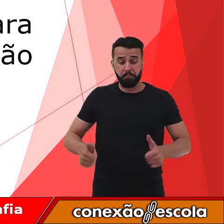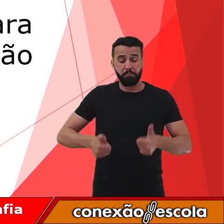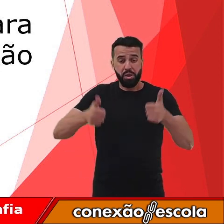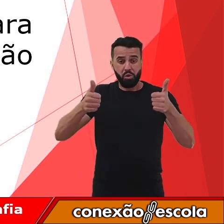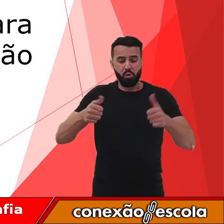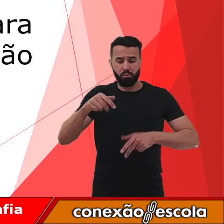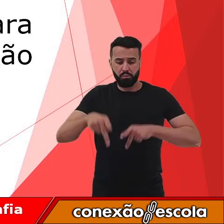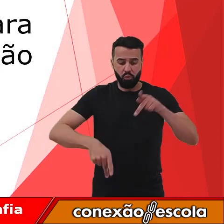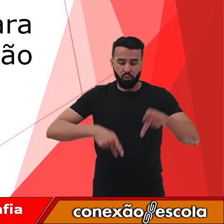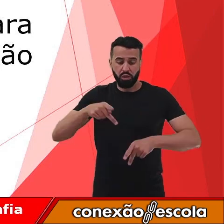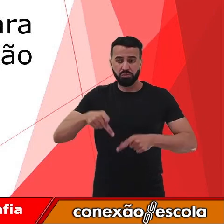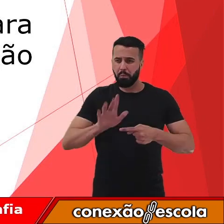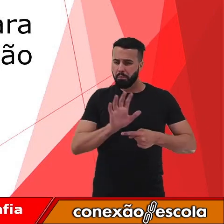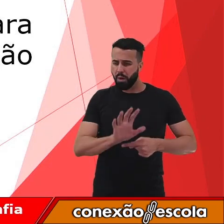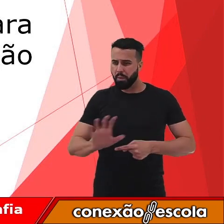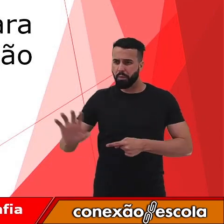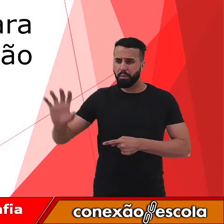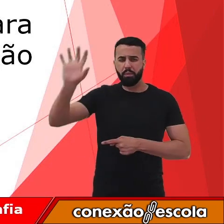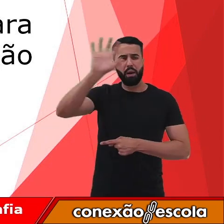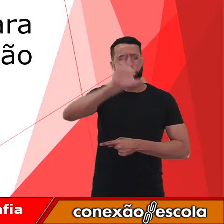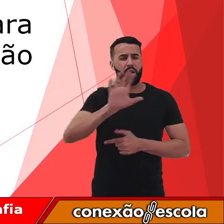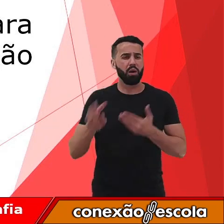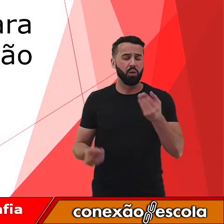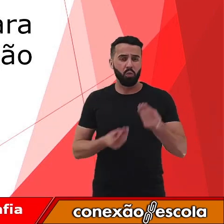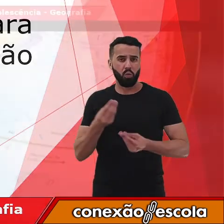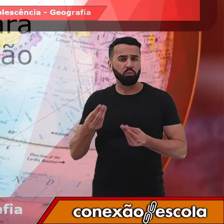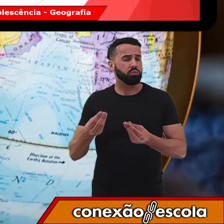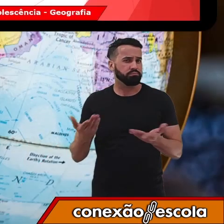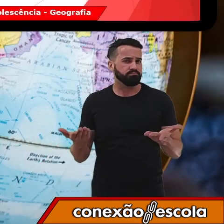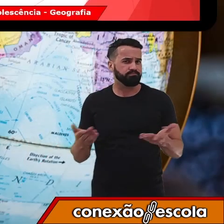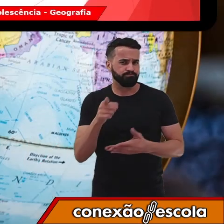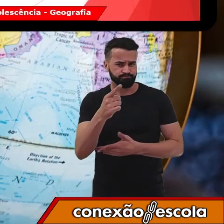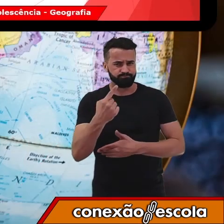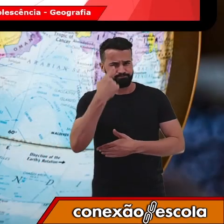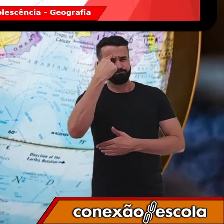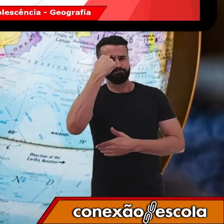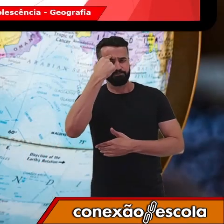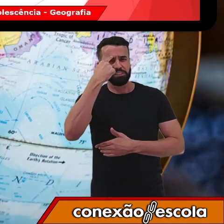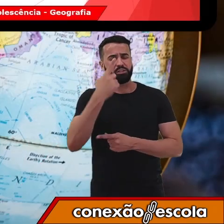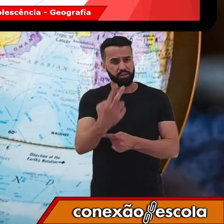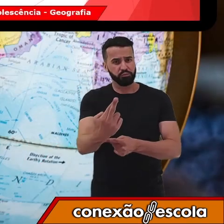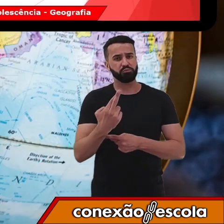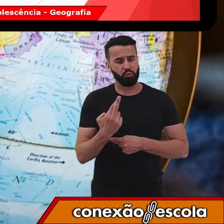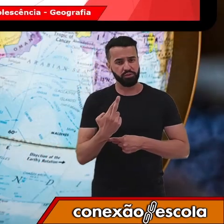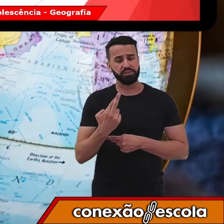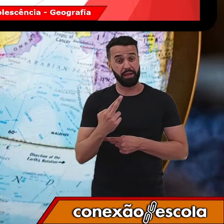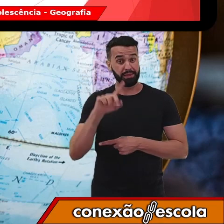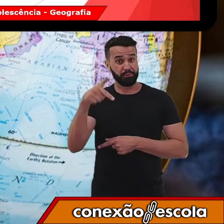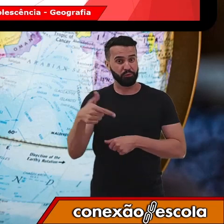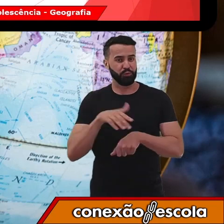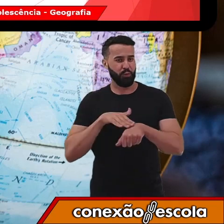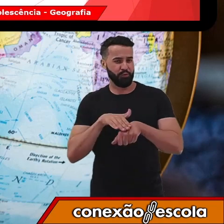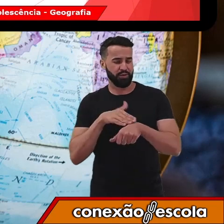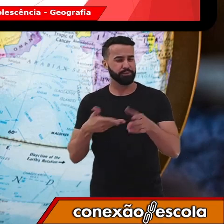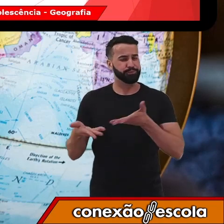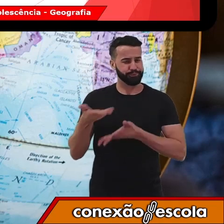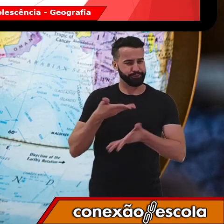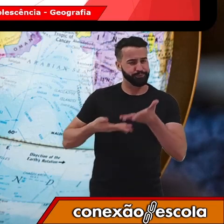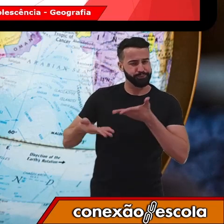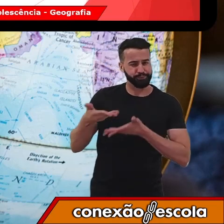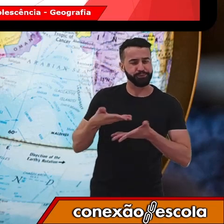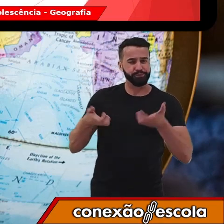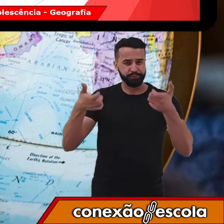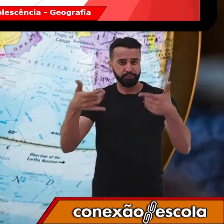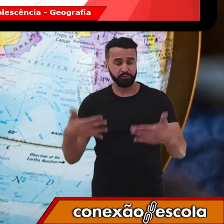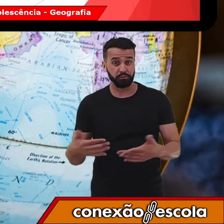população brasileira pelo seu território? Pensa aí, registra a sua resposta e em outro momento a gente troca uma ideia sobre ela.